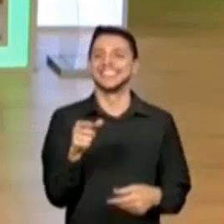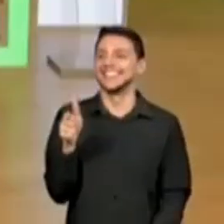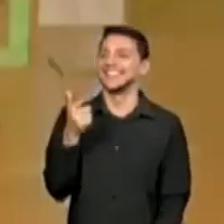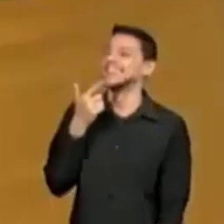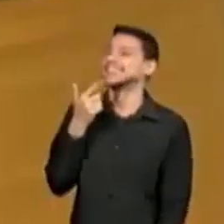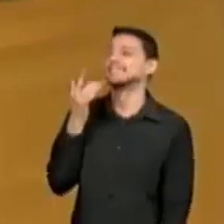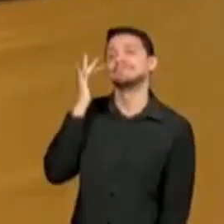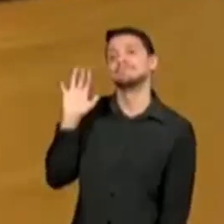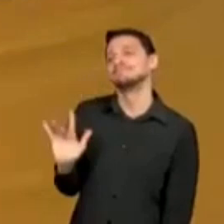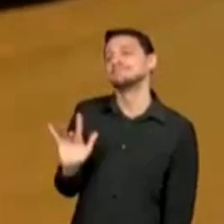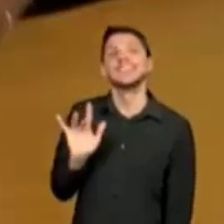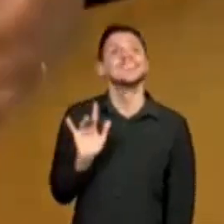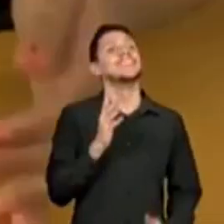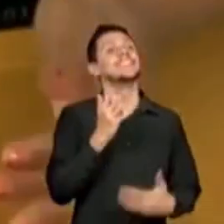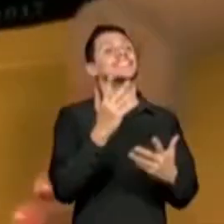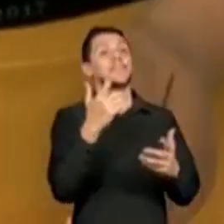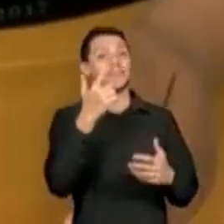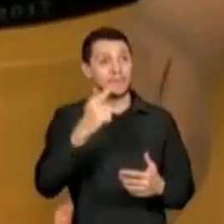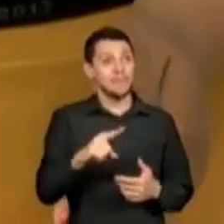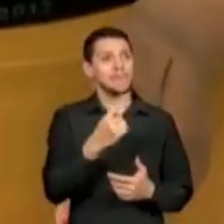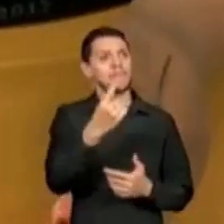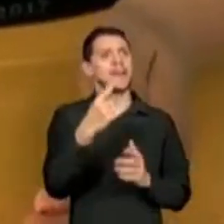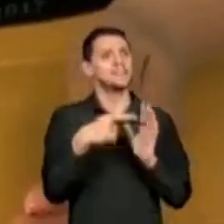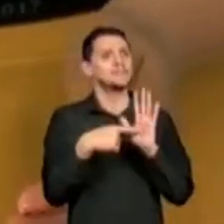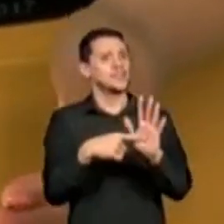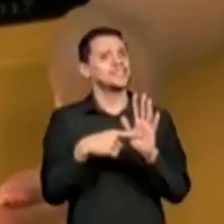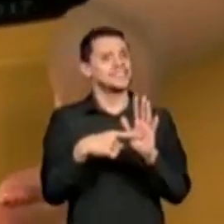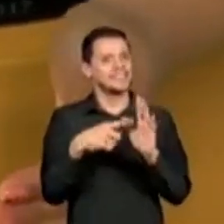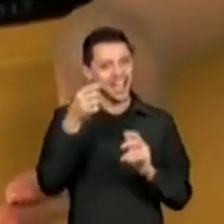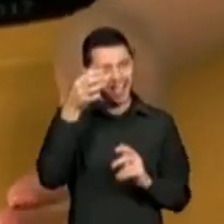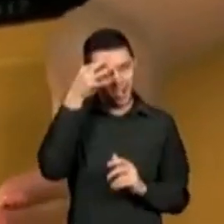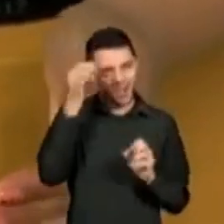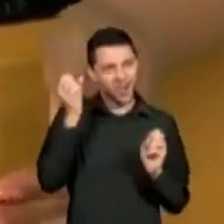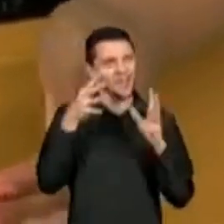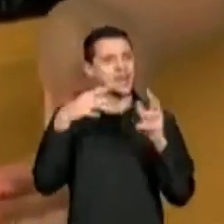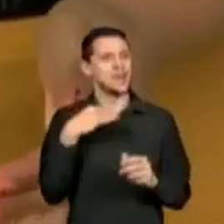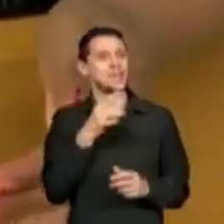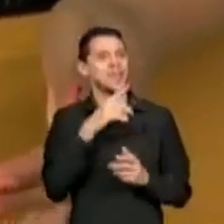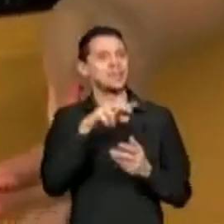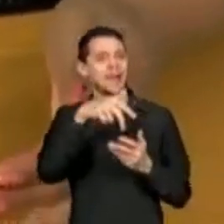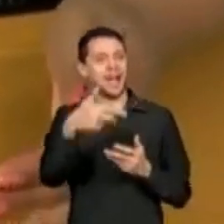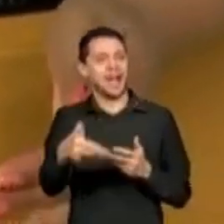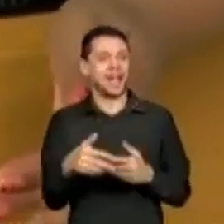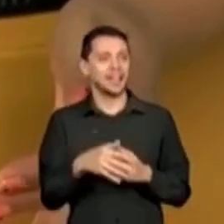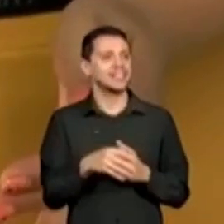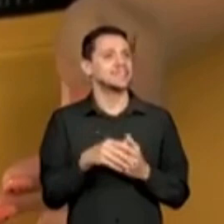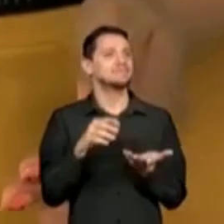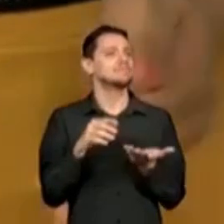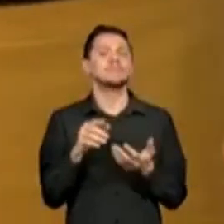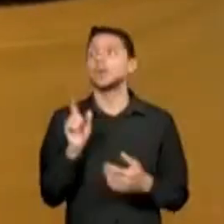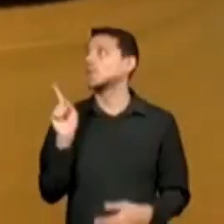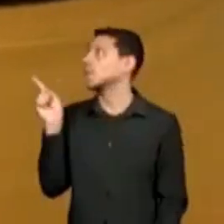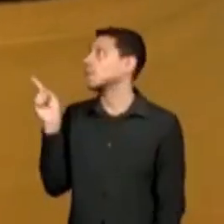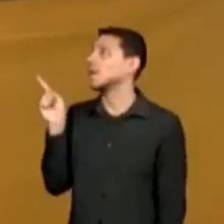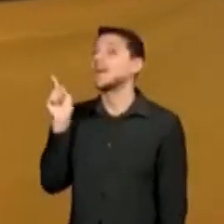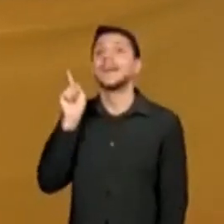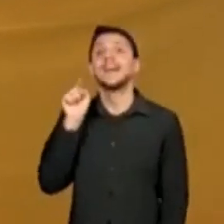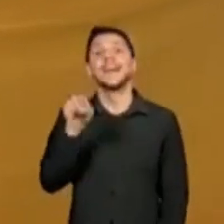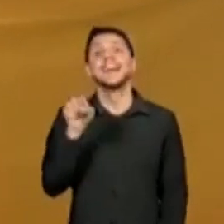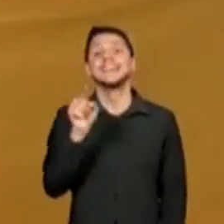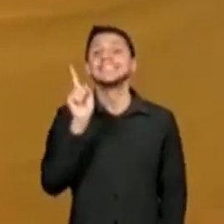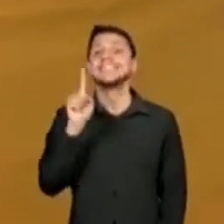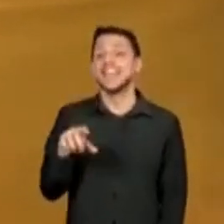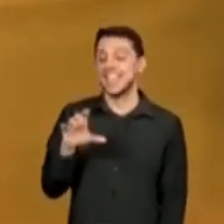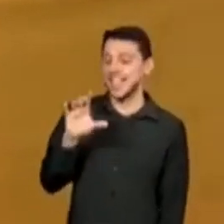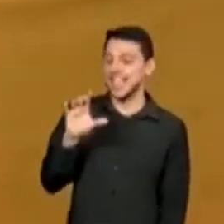pro oráculo. E esse aqui, que eu tô com medo de derrubar? Esse é um cone de sorvete. Sim, com